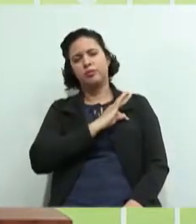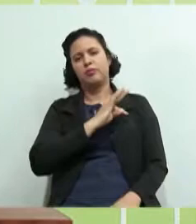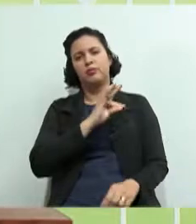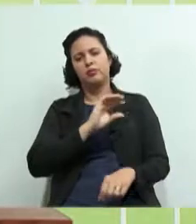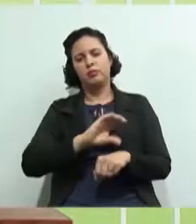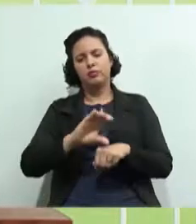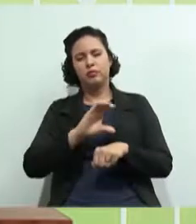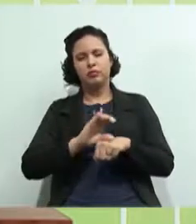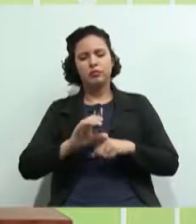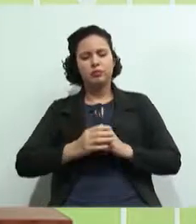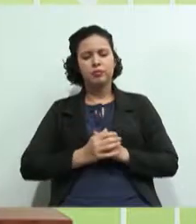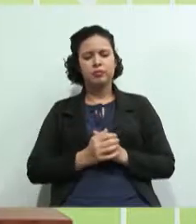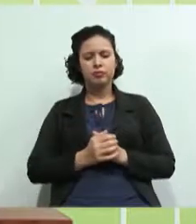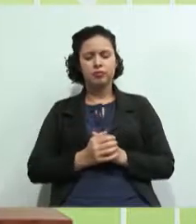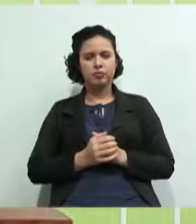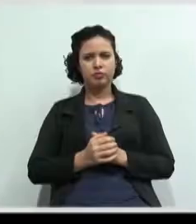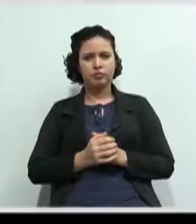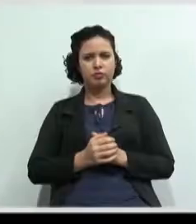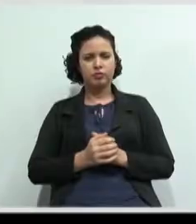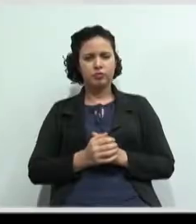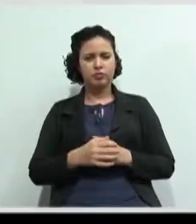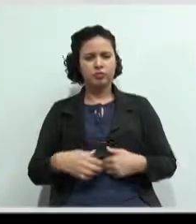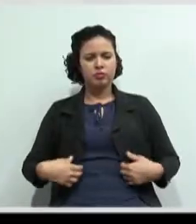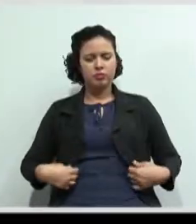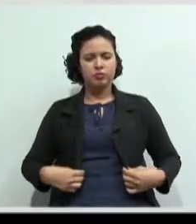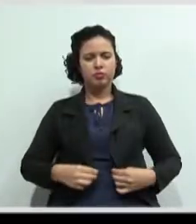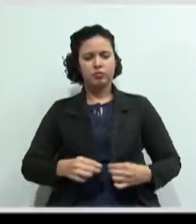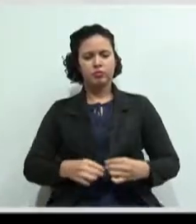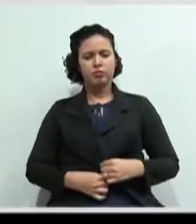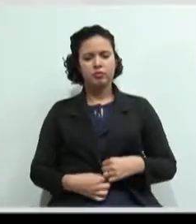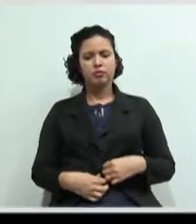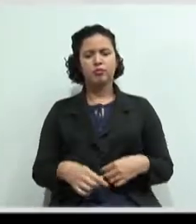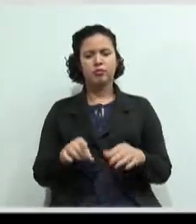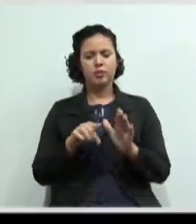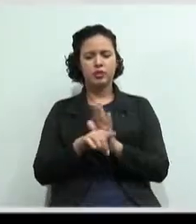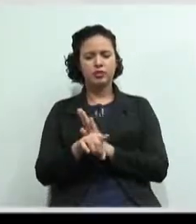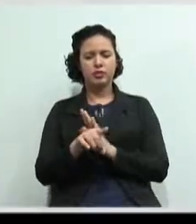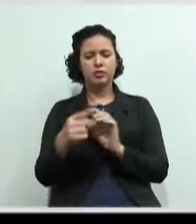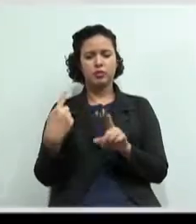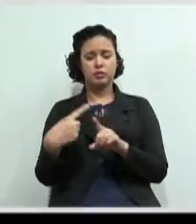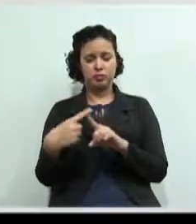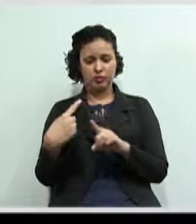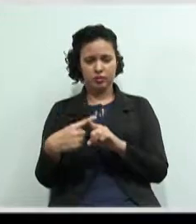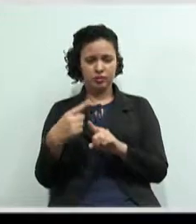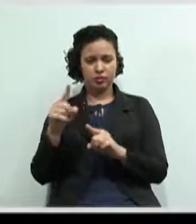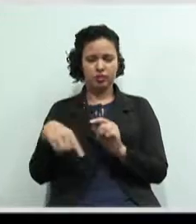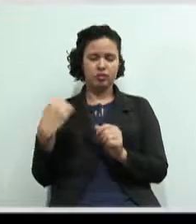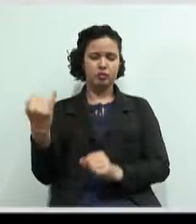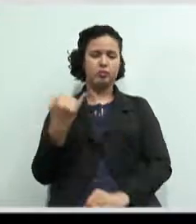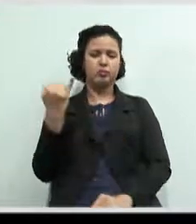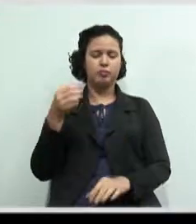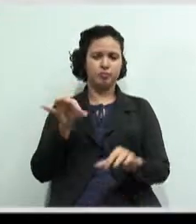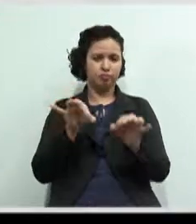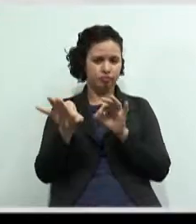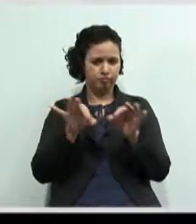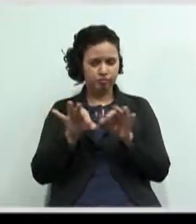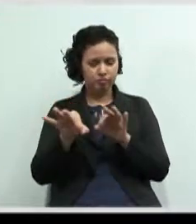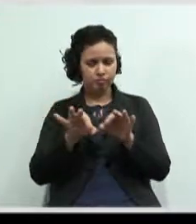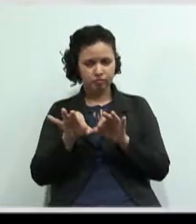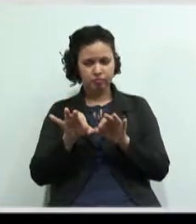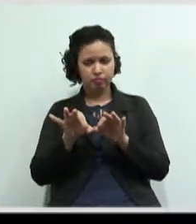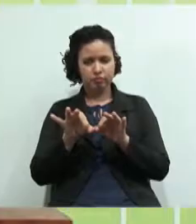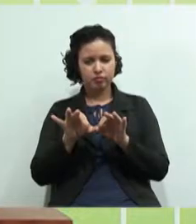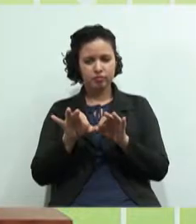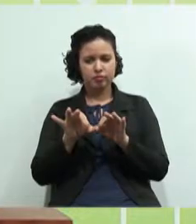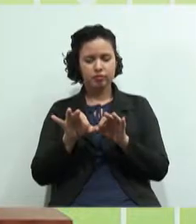cooperativismo. Volta aqui para mim que eu tenho aqui, ó, uma pergunta para lhe fazer. Por que é importante planejar? Volta aqui de novo